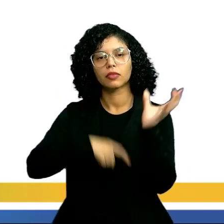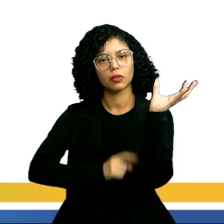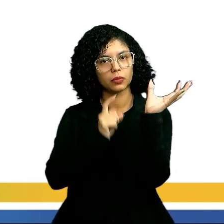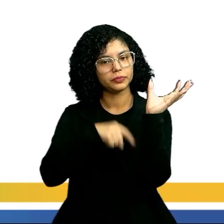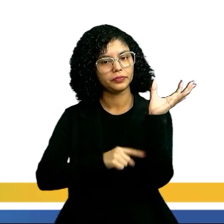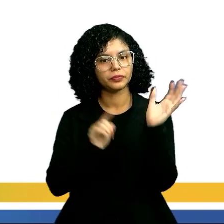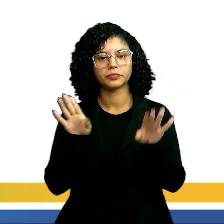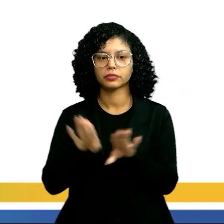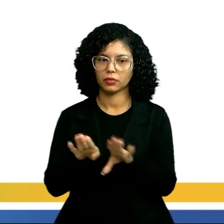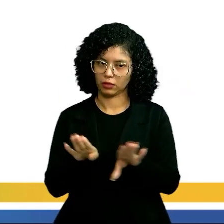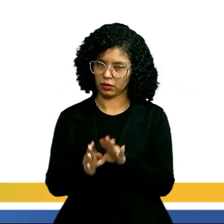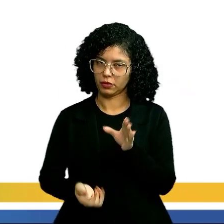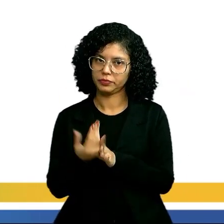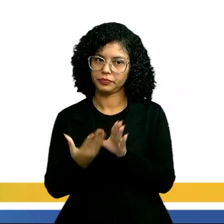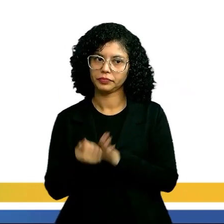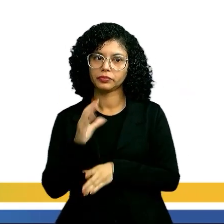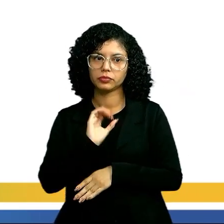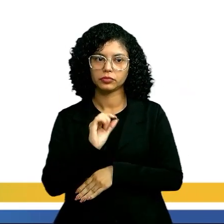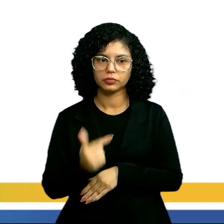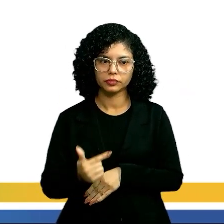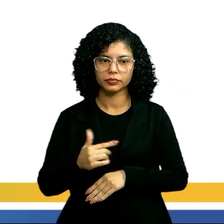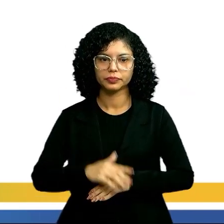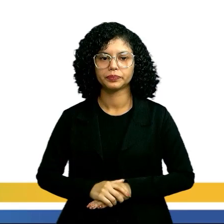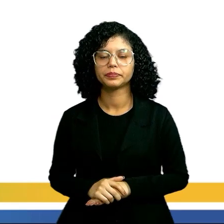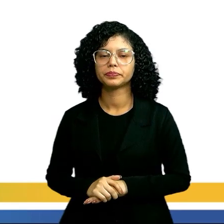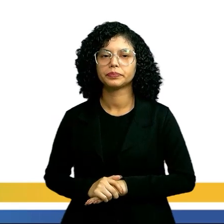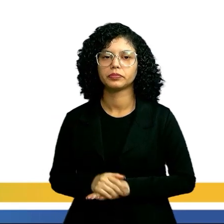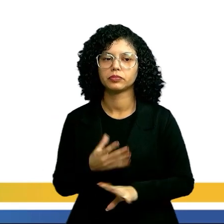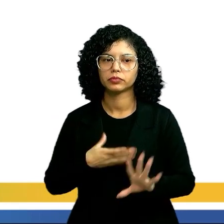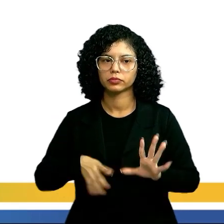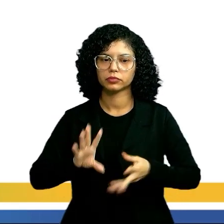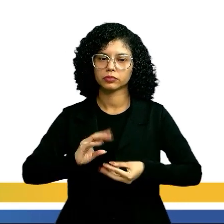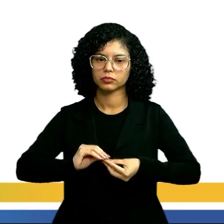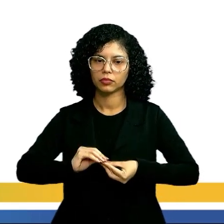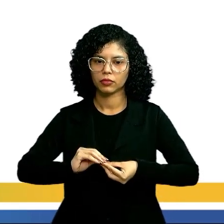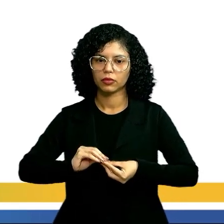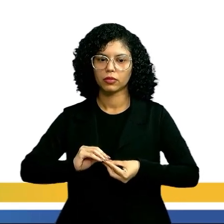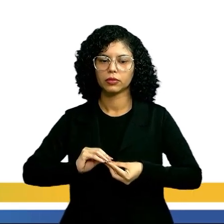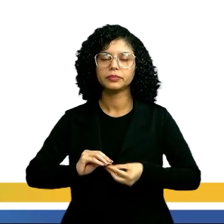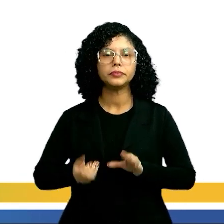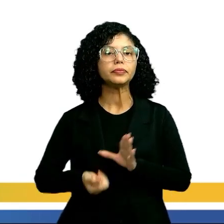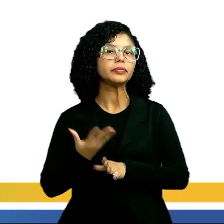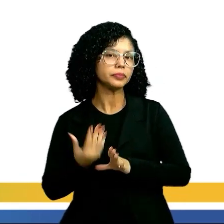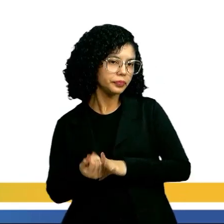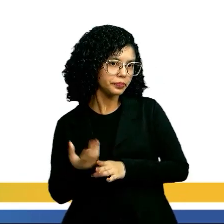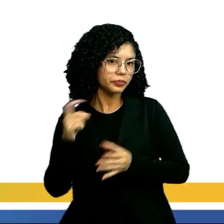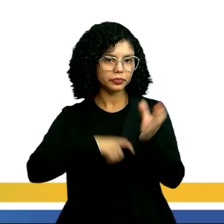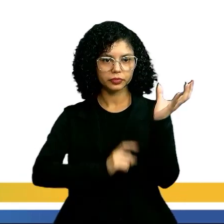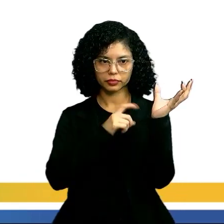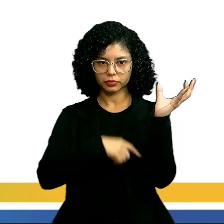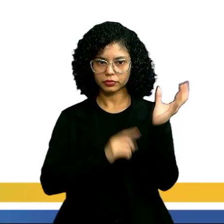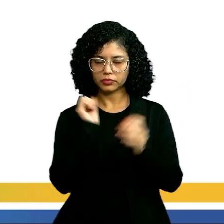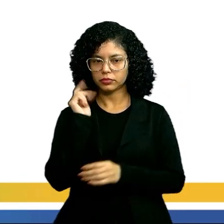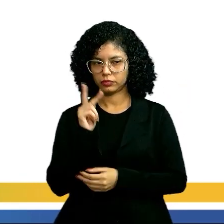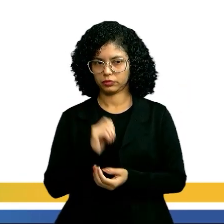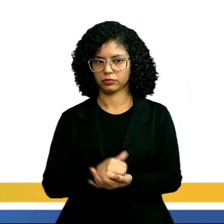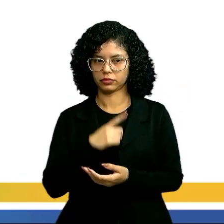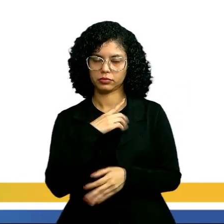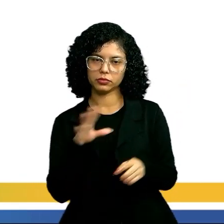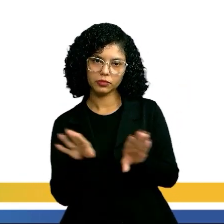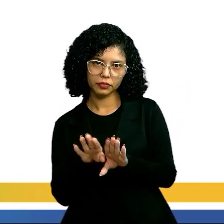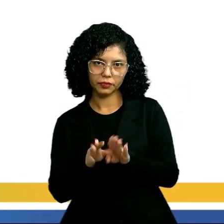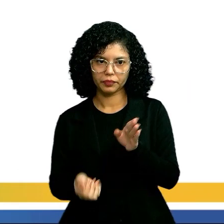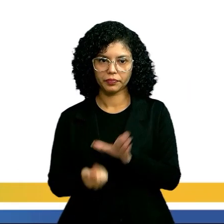também produz oxigênio. De uma forma assim bem resumida, são esses os produtos da fotossíntese, sendo que há também